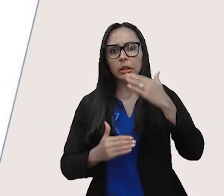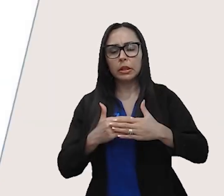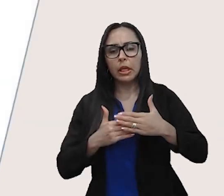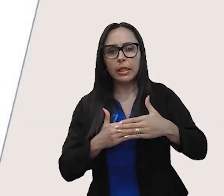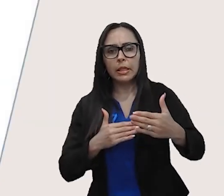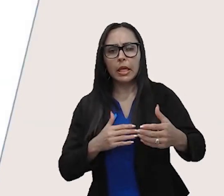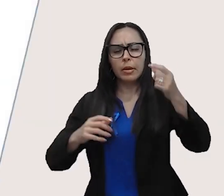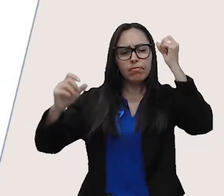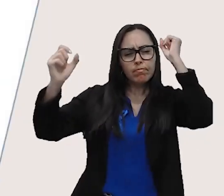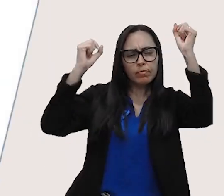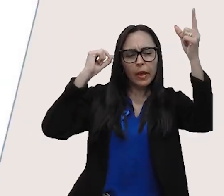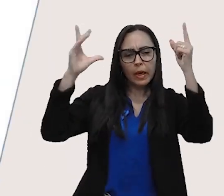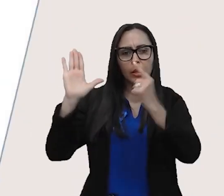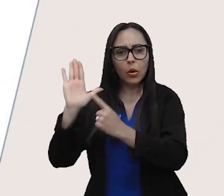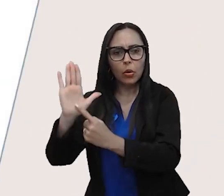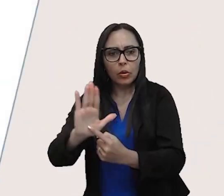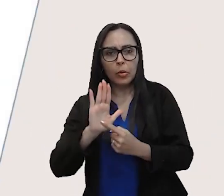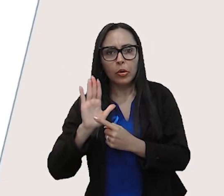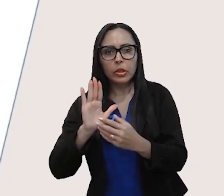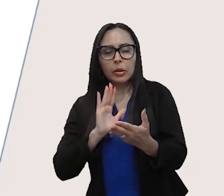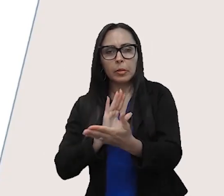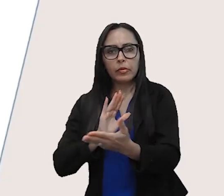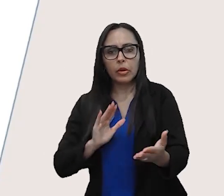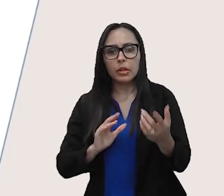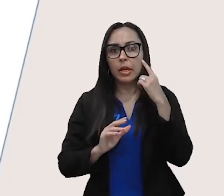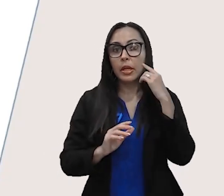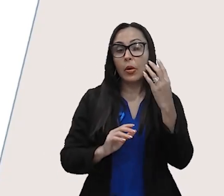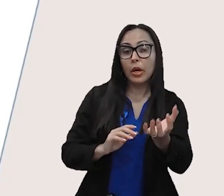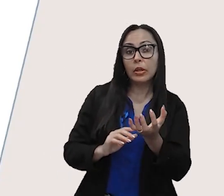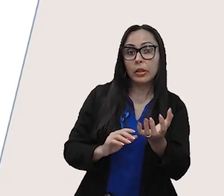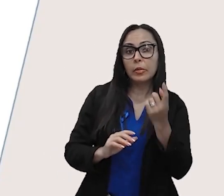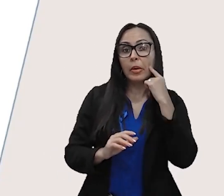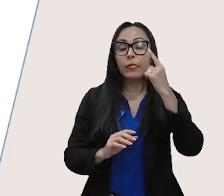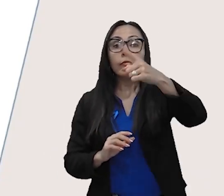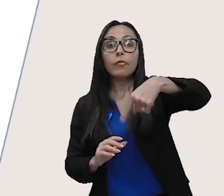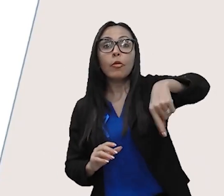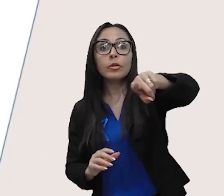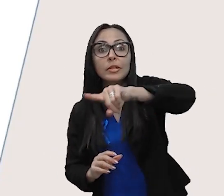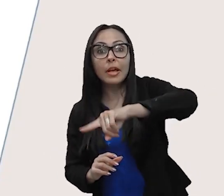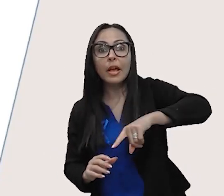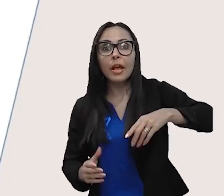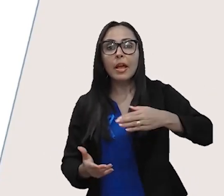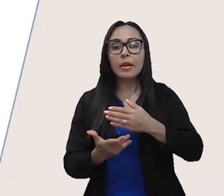dessa ideia que eu apresentei para vocês, eu quero trazer para você aí